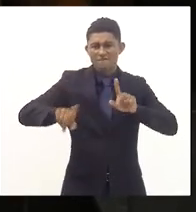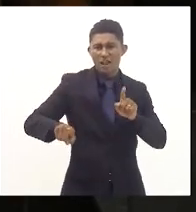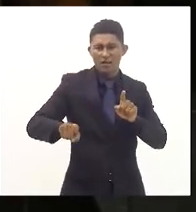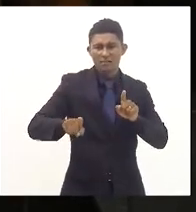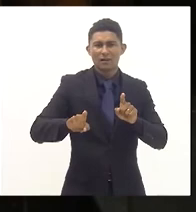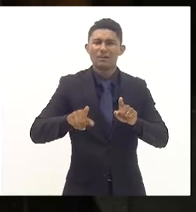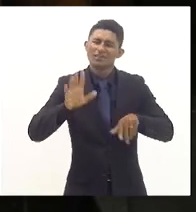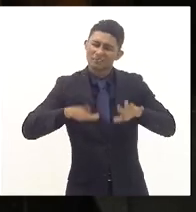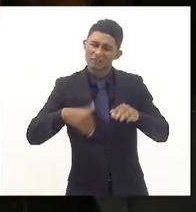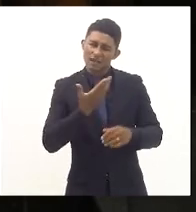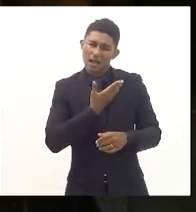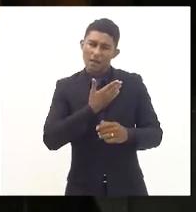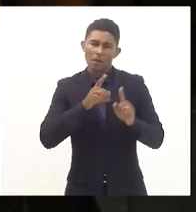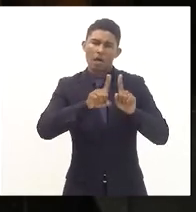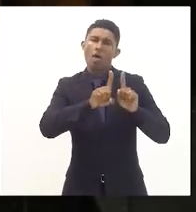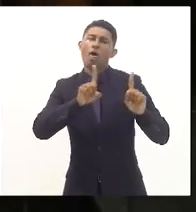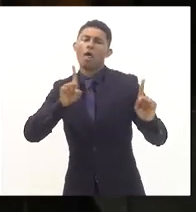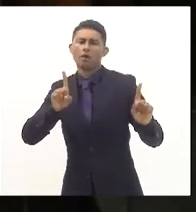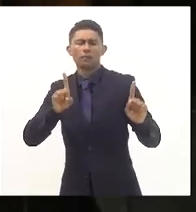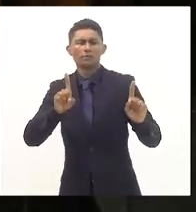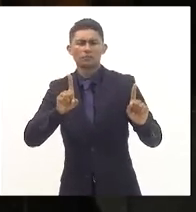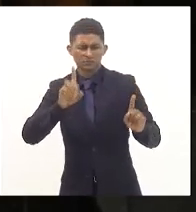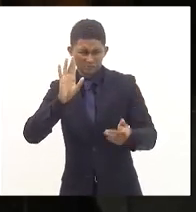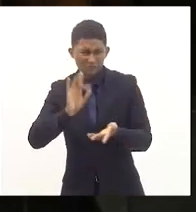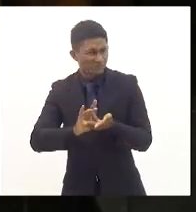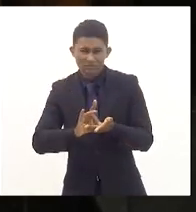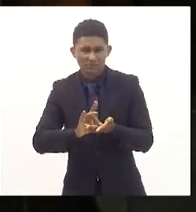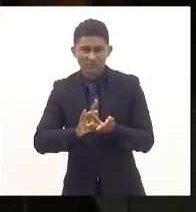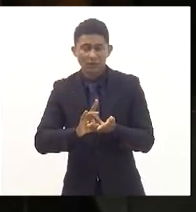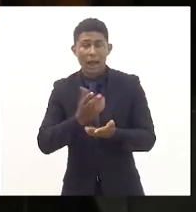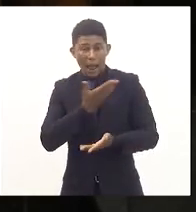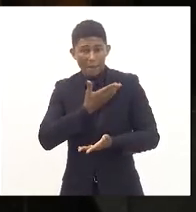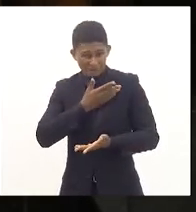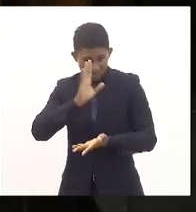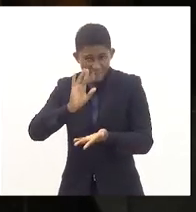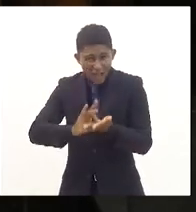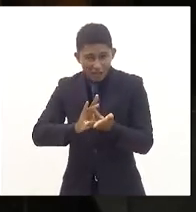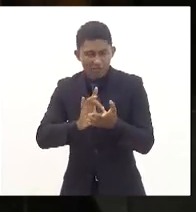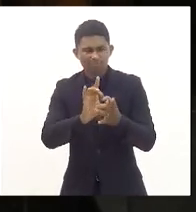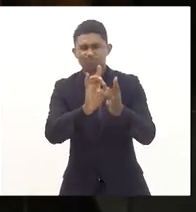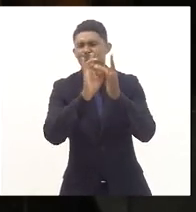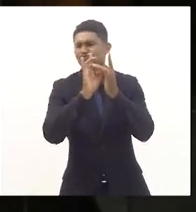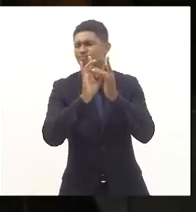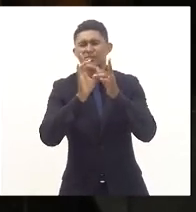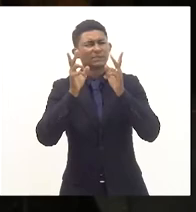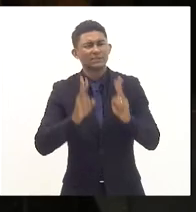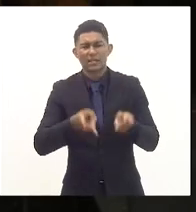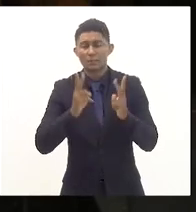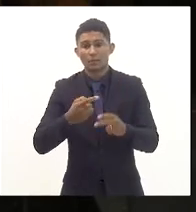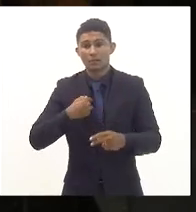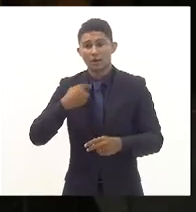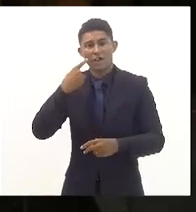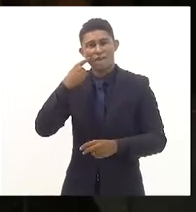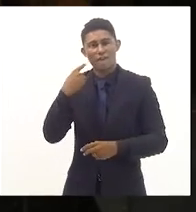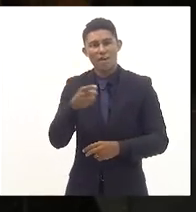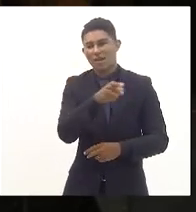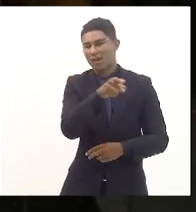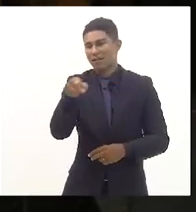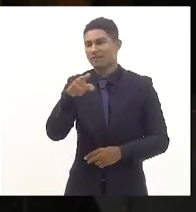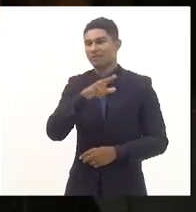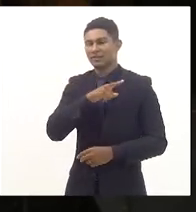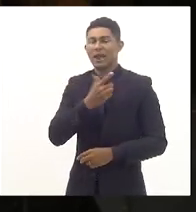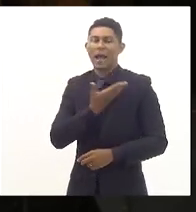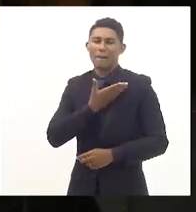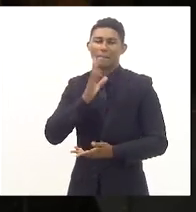mas isso não é verdade os grandes amigos se perpetuou eu vejo aqui quatro grandes amigos de